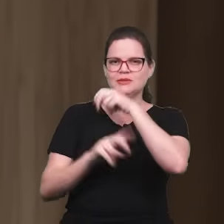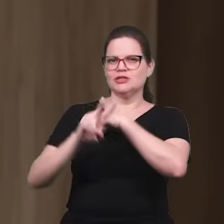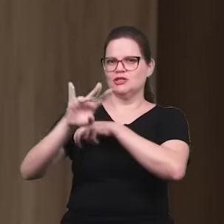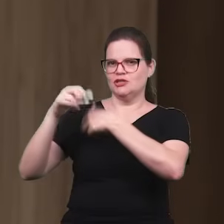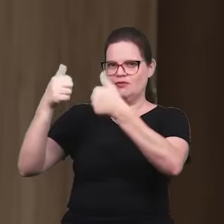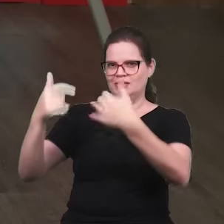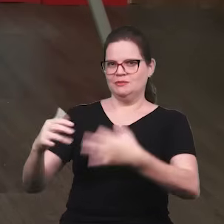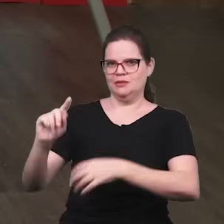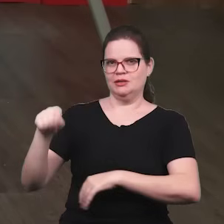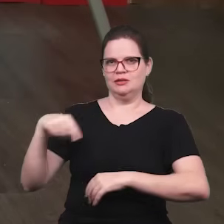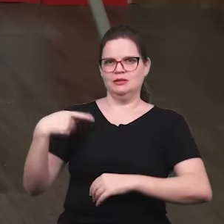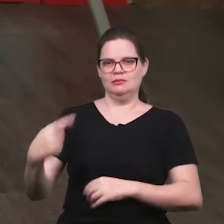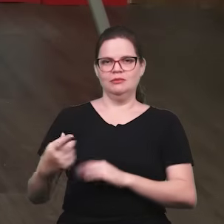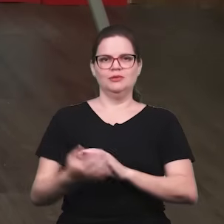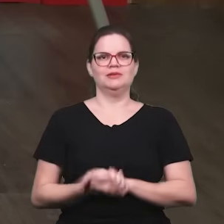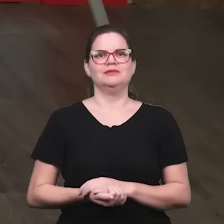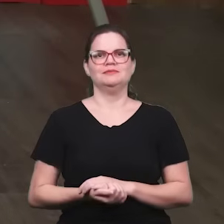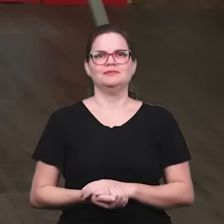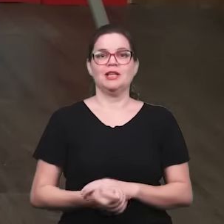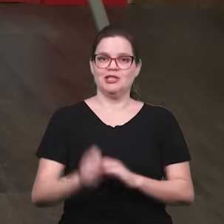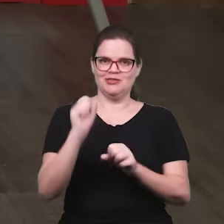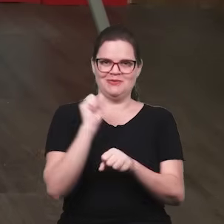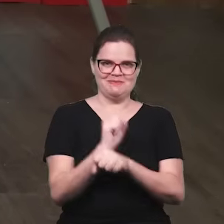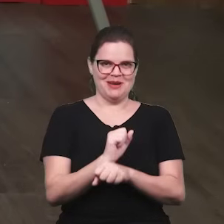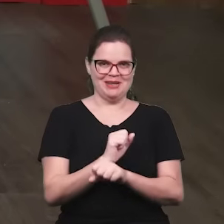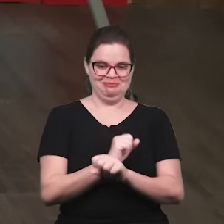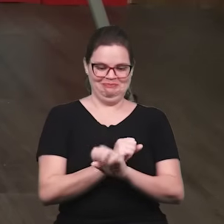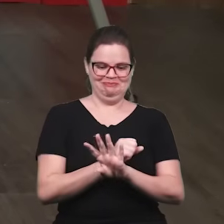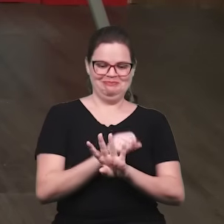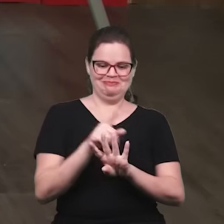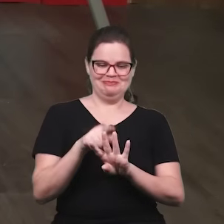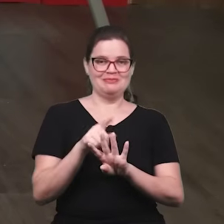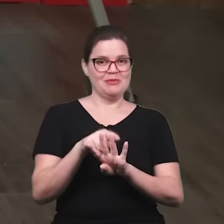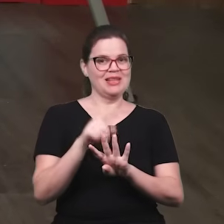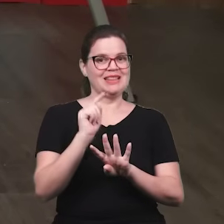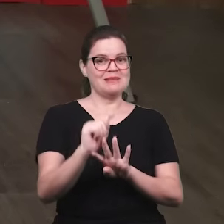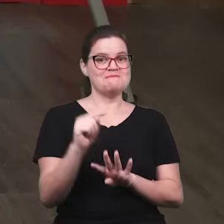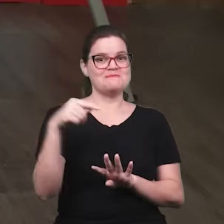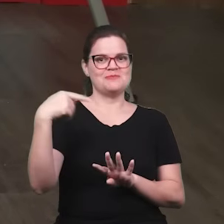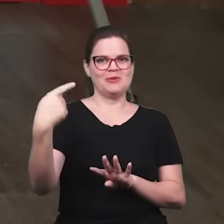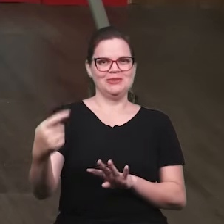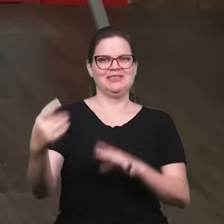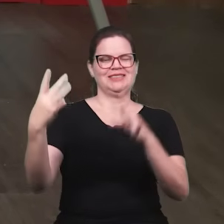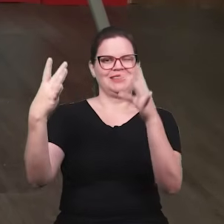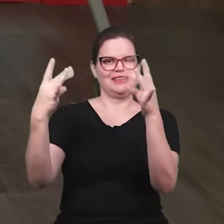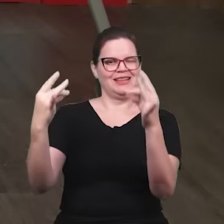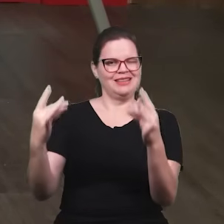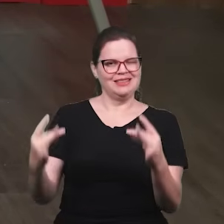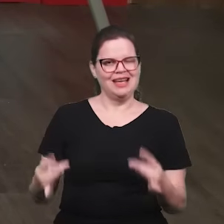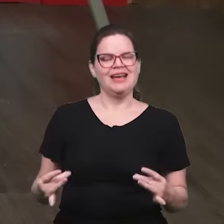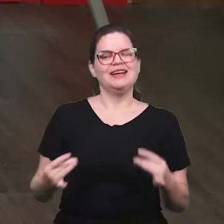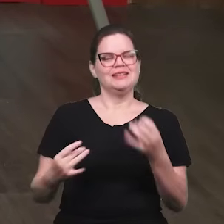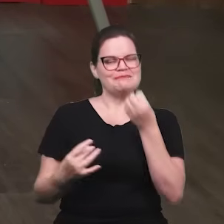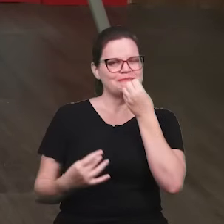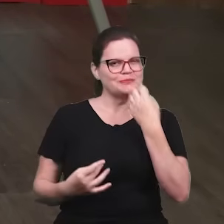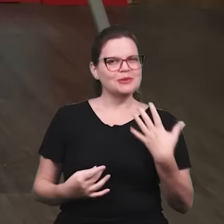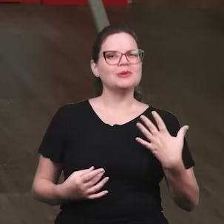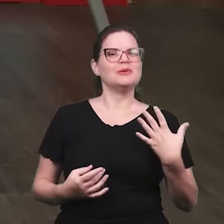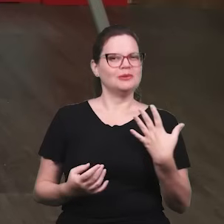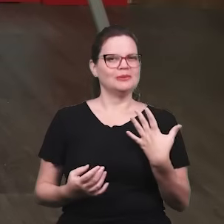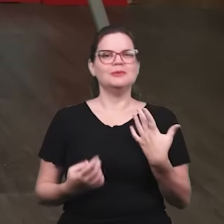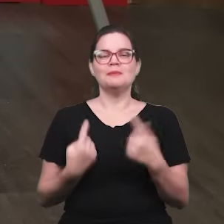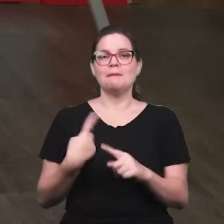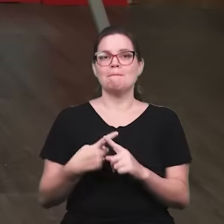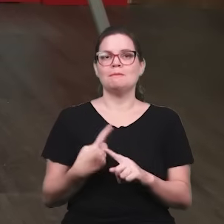Essa questão da serpente, eu acho que nós vamos parar um pouquinho aqui, vamos falar. Explorar bastante. Um pouco mais, vale a pena,